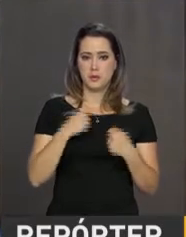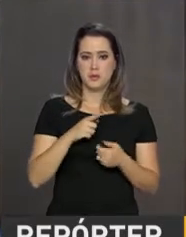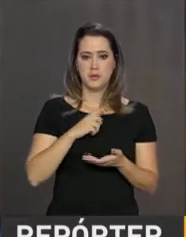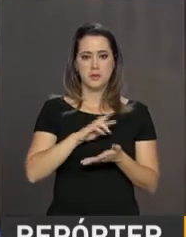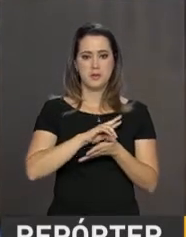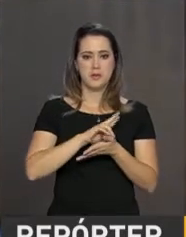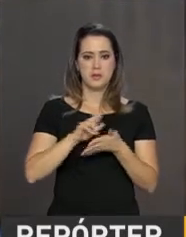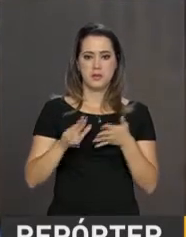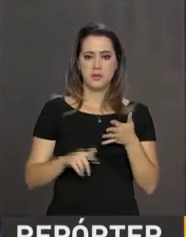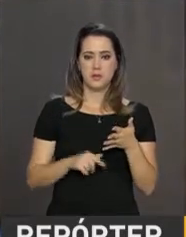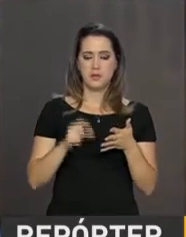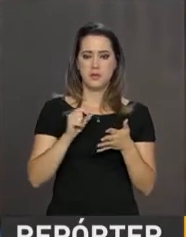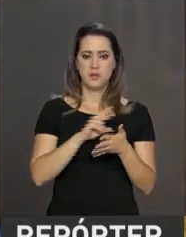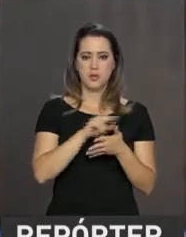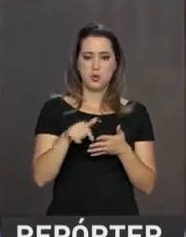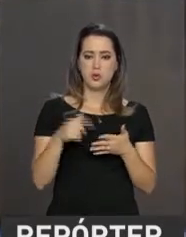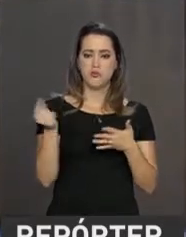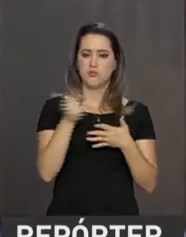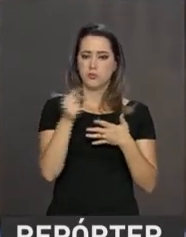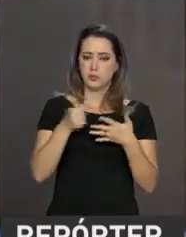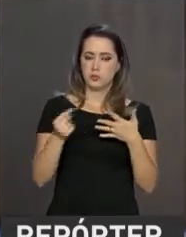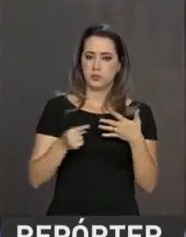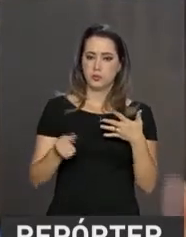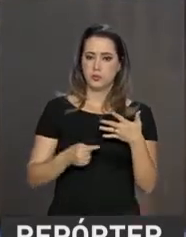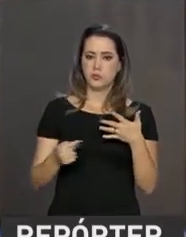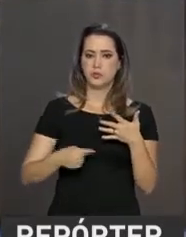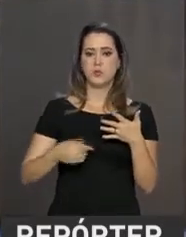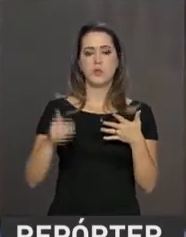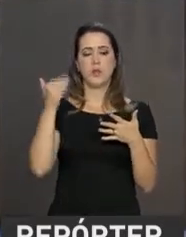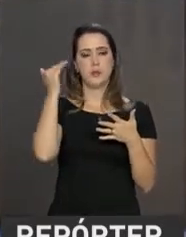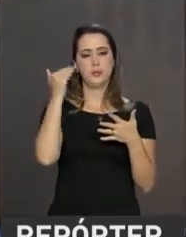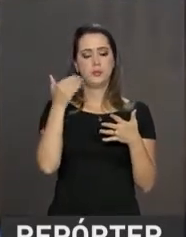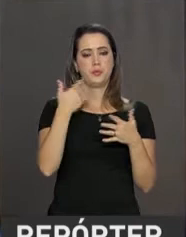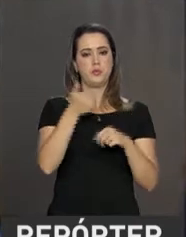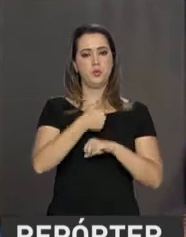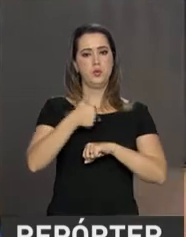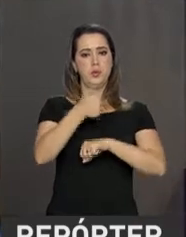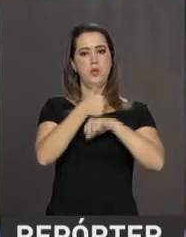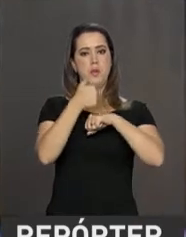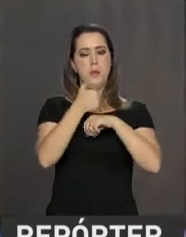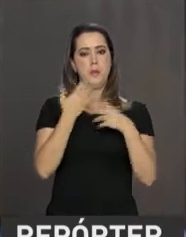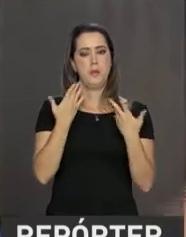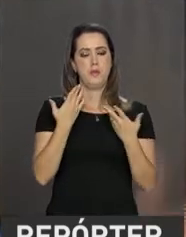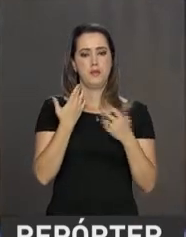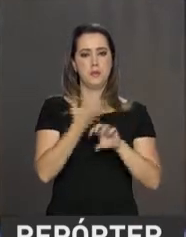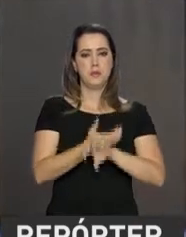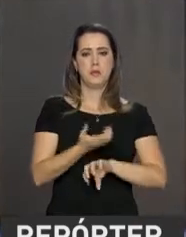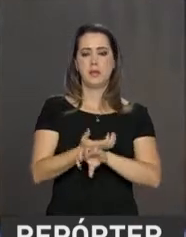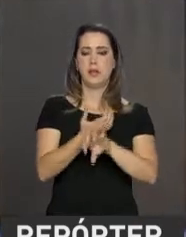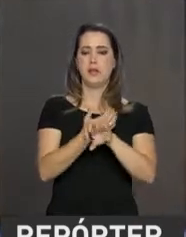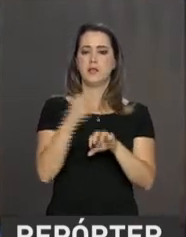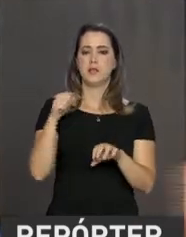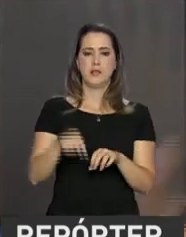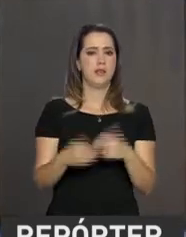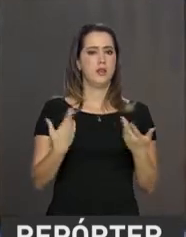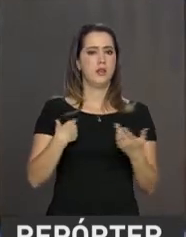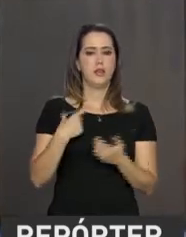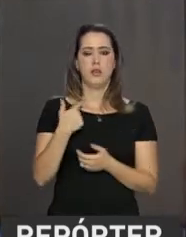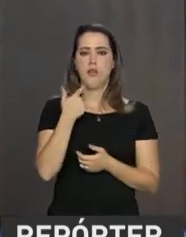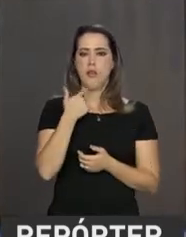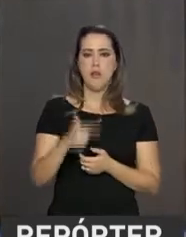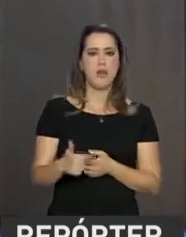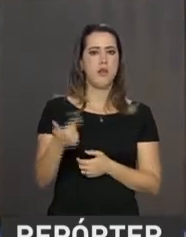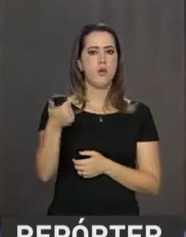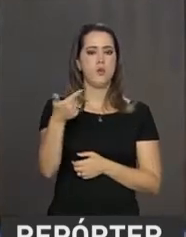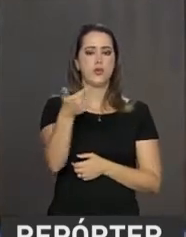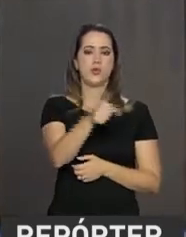série de requisitos da sua formação profissional, né? Disciplinas que são ministradas aqui, domínio de línguas